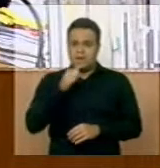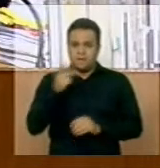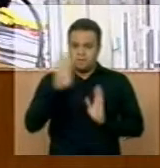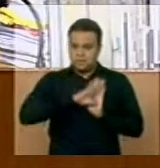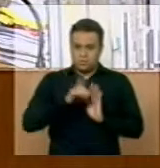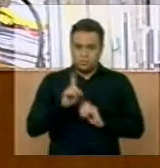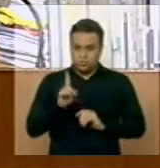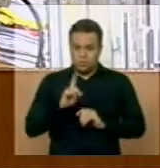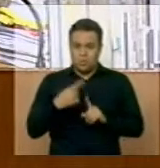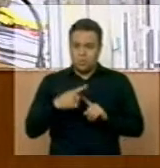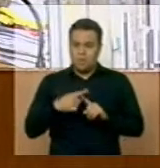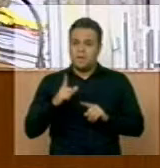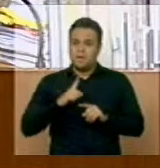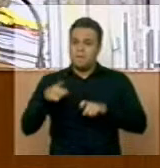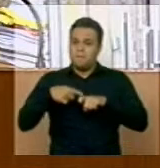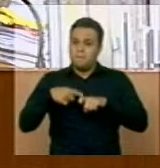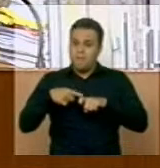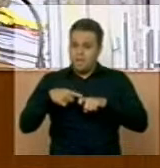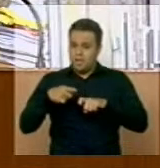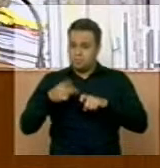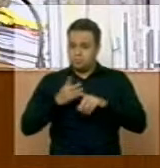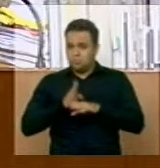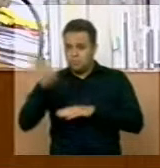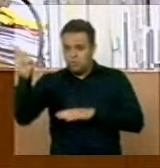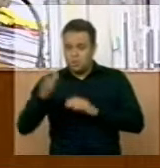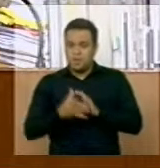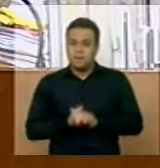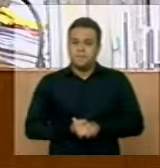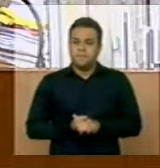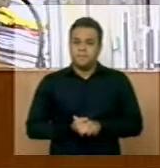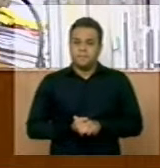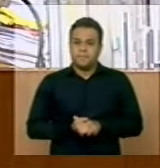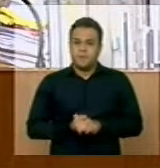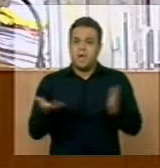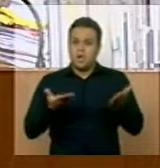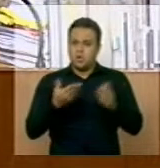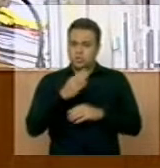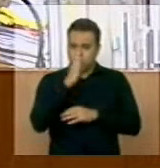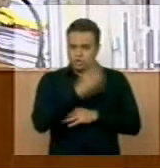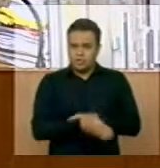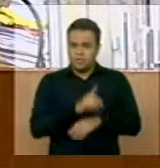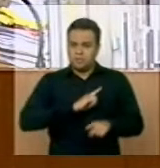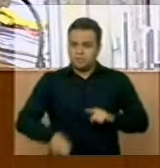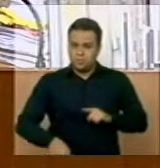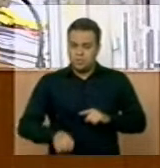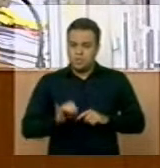de comparecimento a um exame médico, eu apregou para julgamento a ação direta de inconstitucionalidade